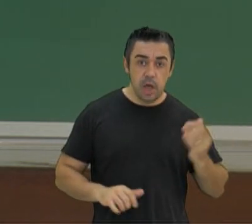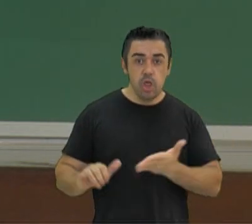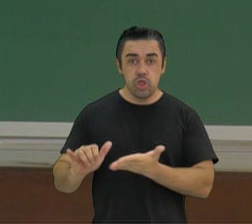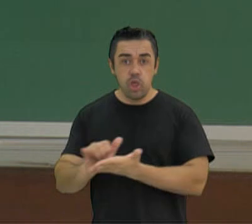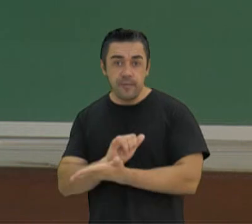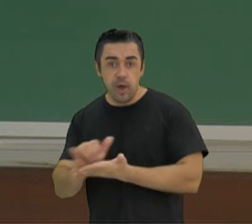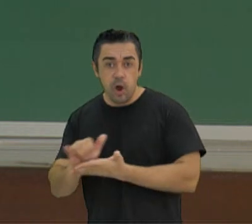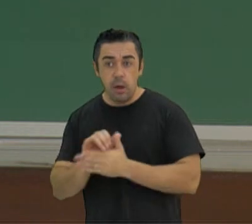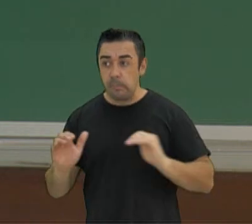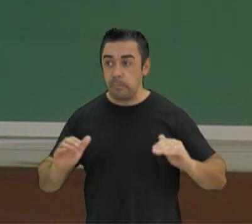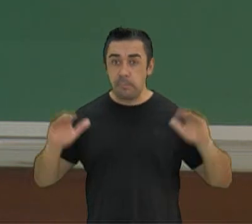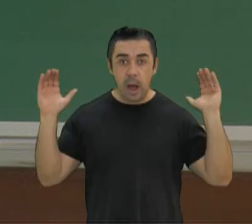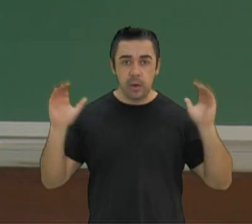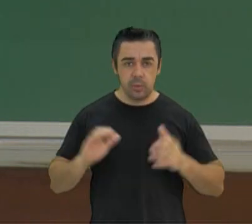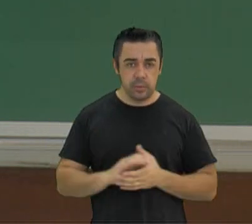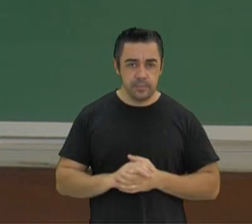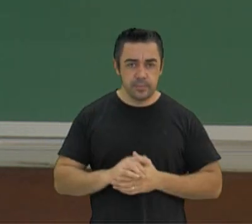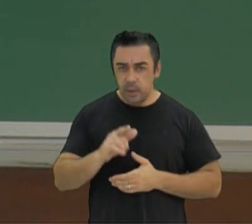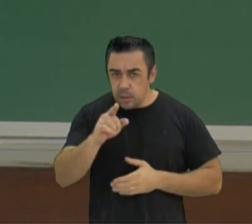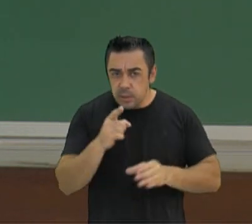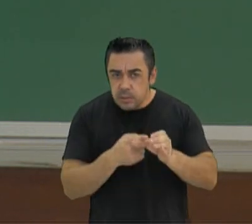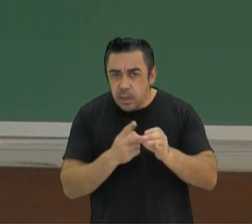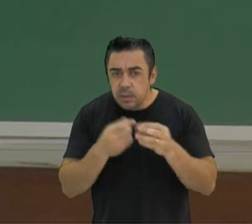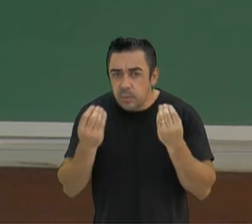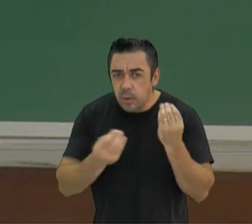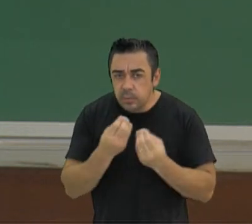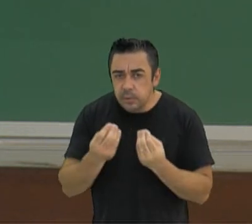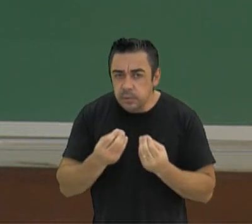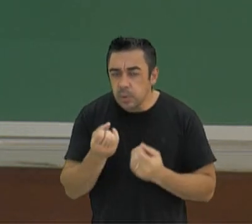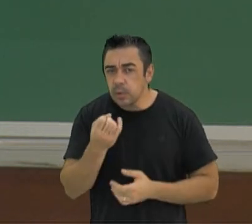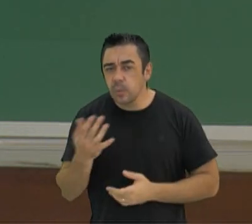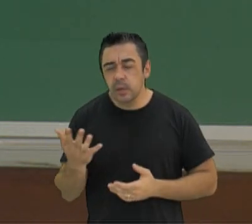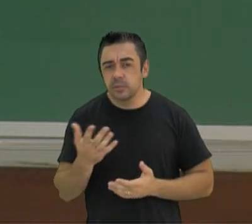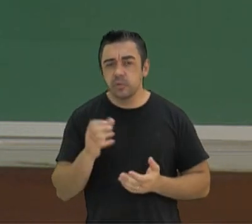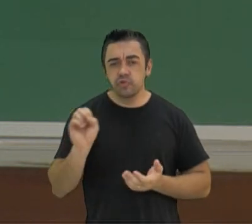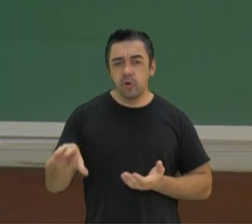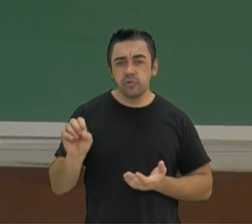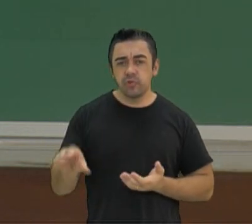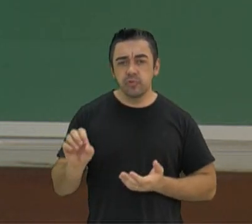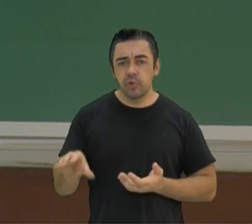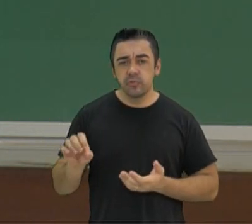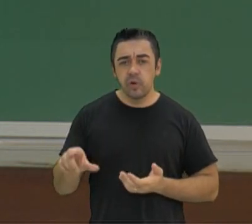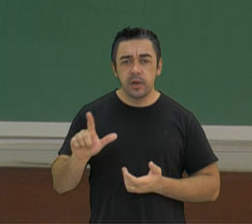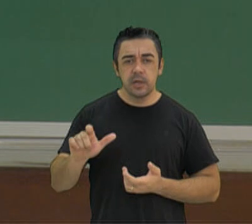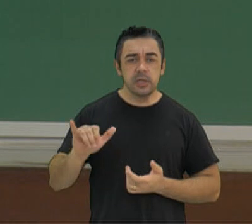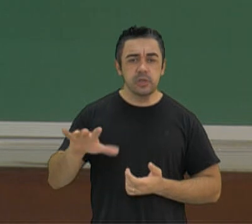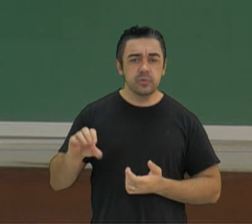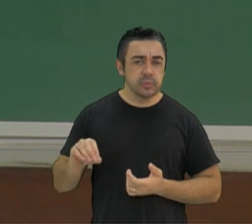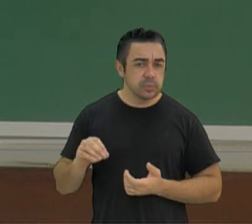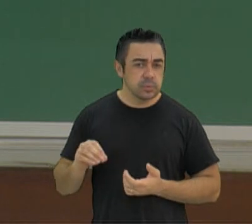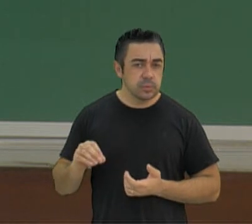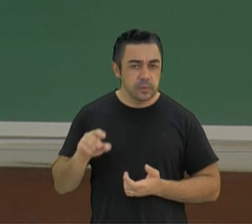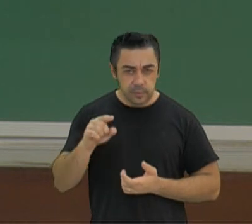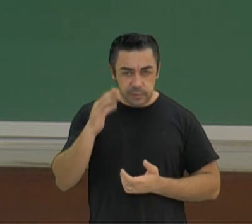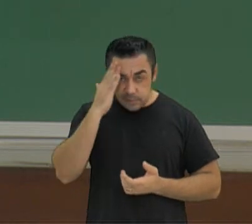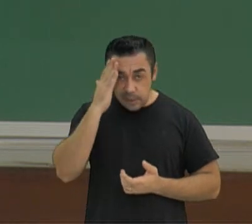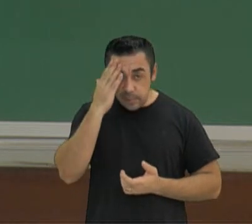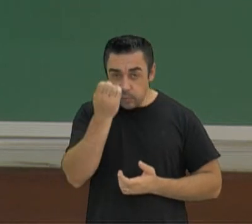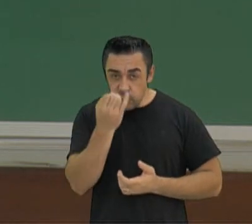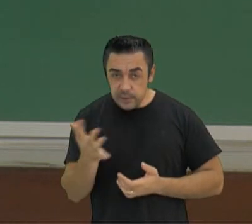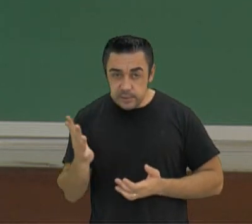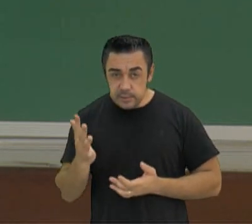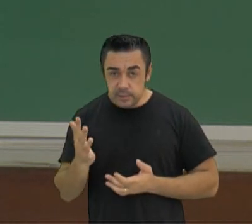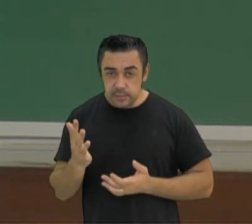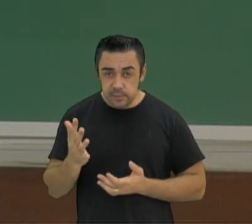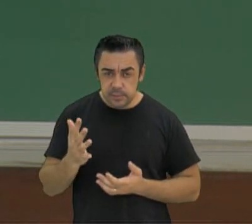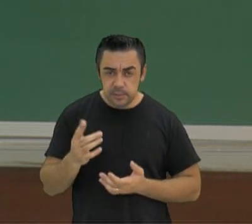então, é muito mais. E aí, na sua cidade, na sua região, quanto que é a produção de lixo por pessoa? Você consegue ter essa noção, saber quanto